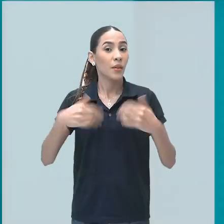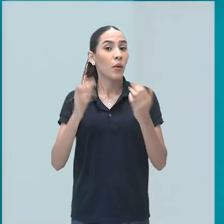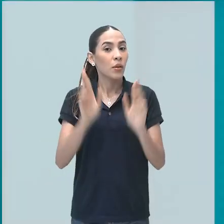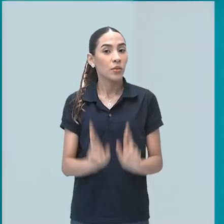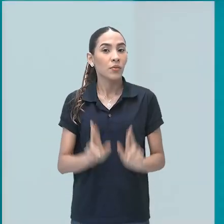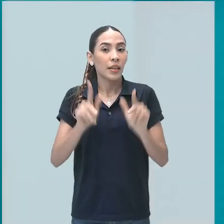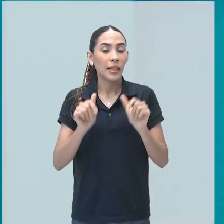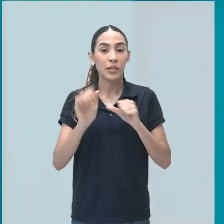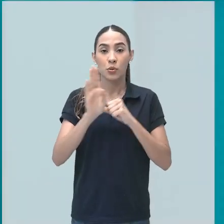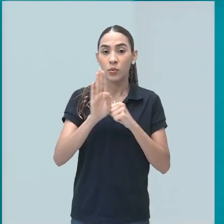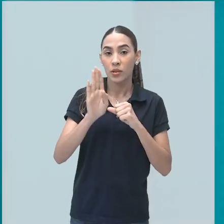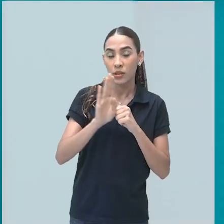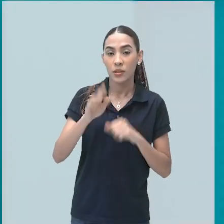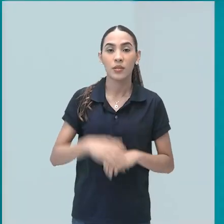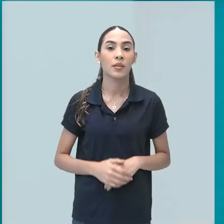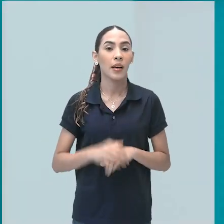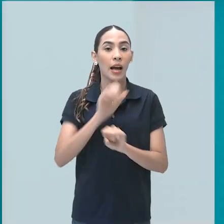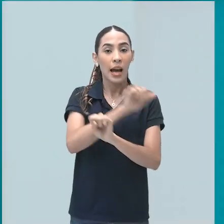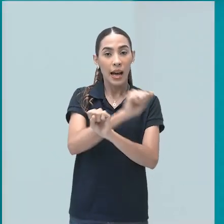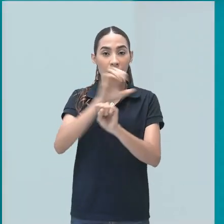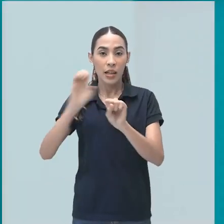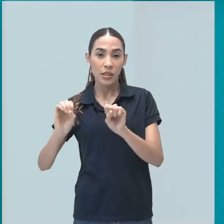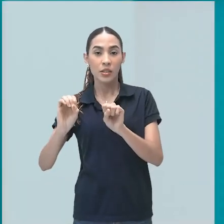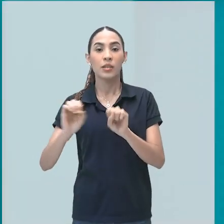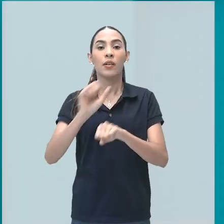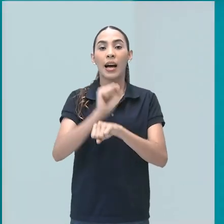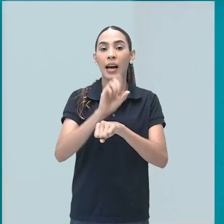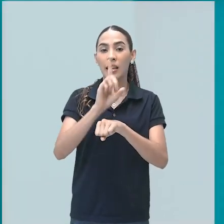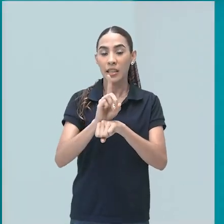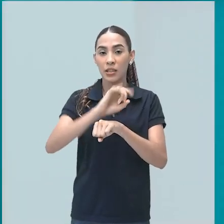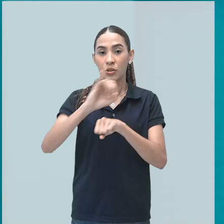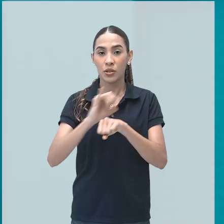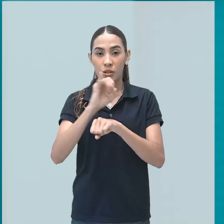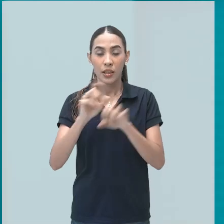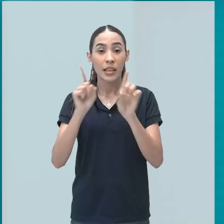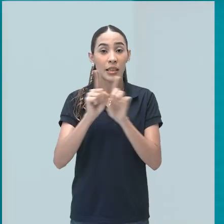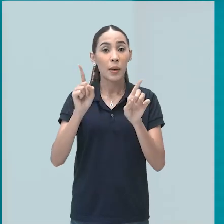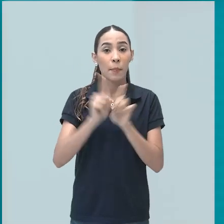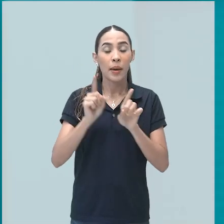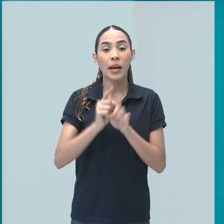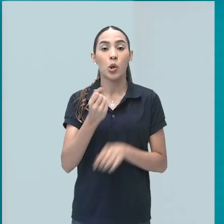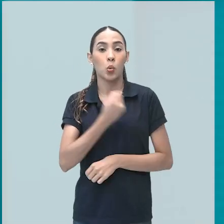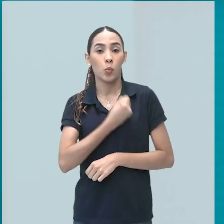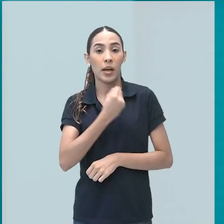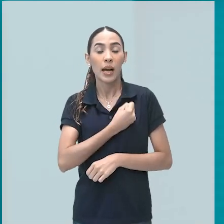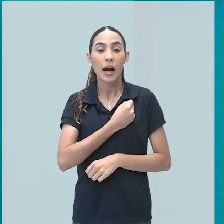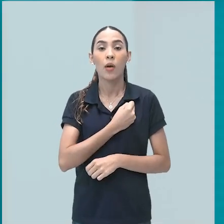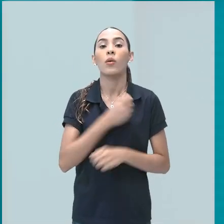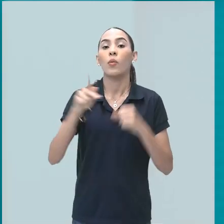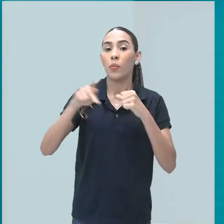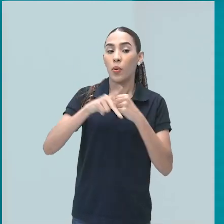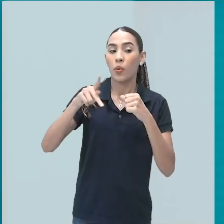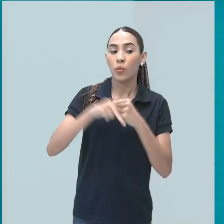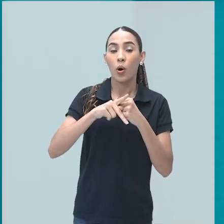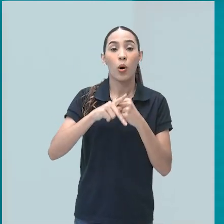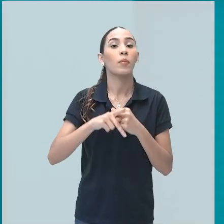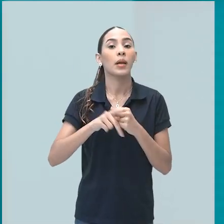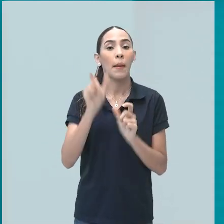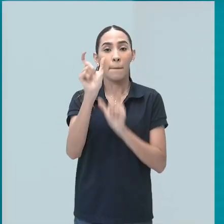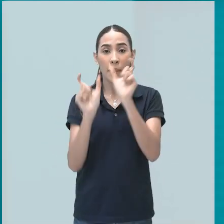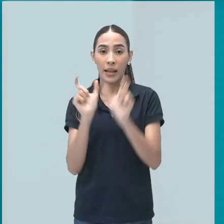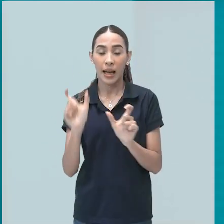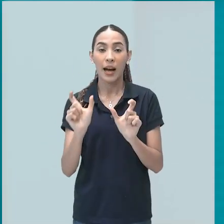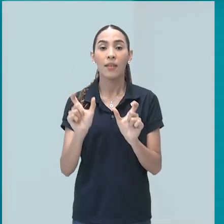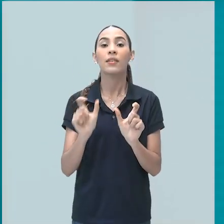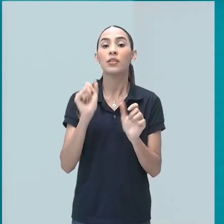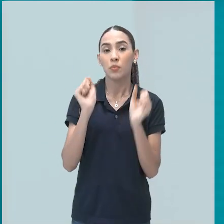Diferente do substantivo, artigo, adjetivo, pronome e numeral, essas palavras elas são